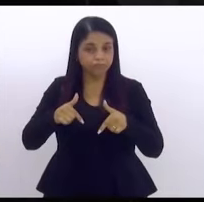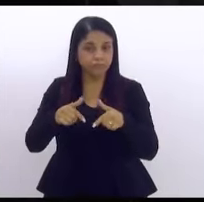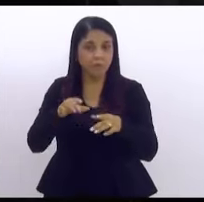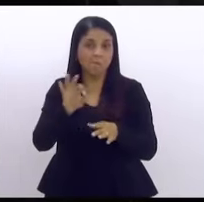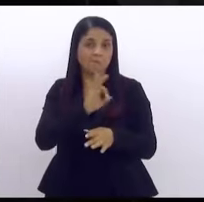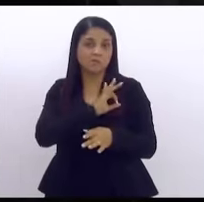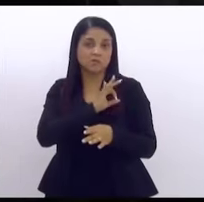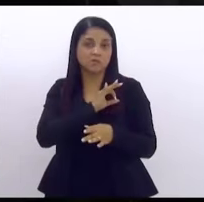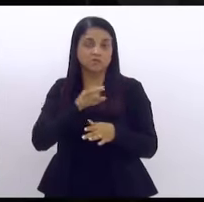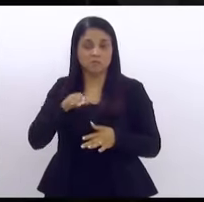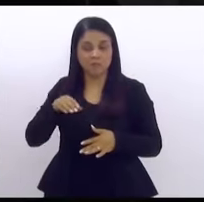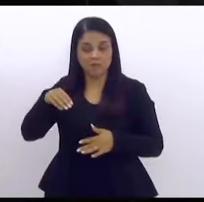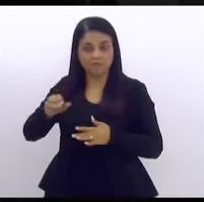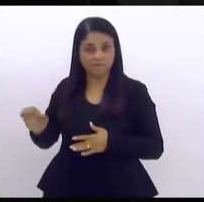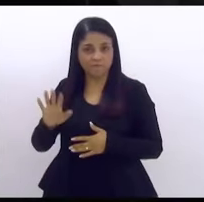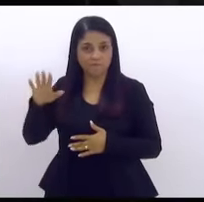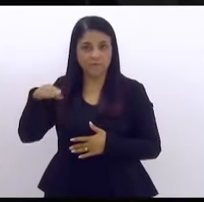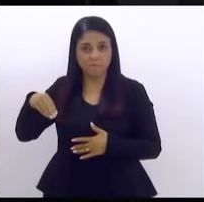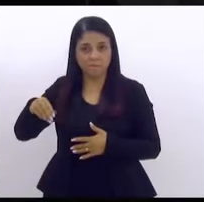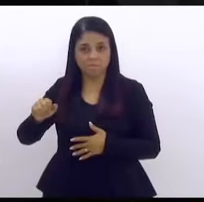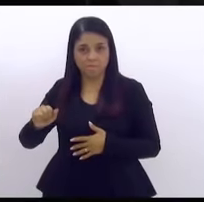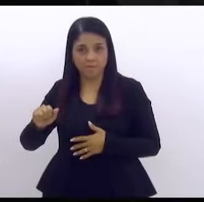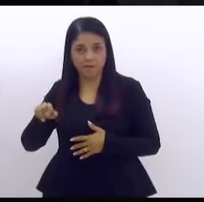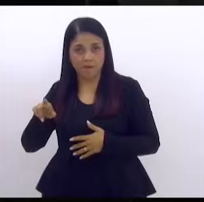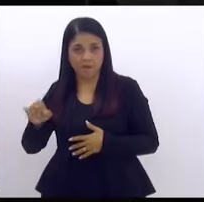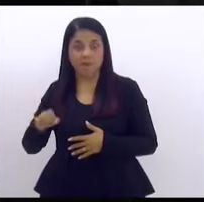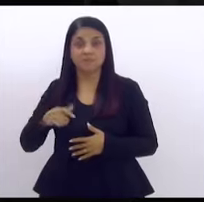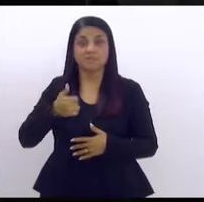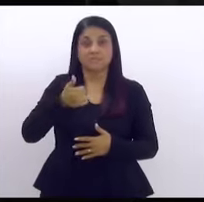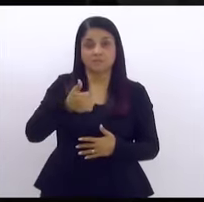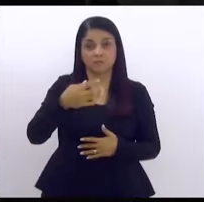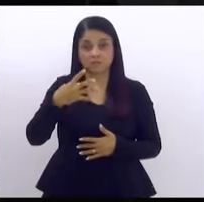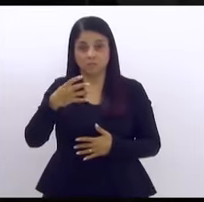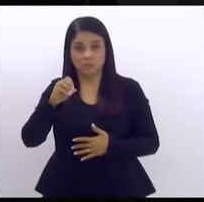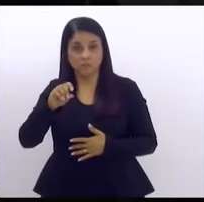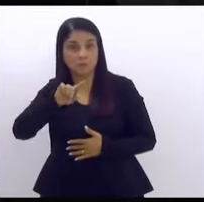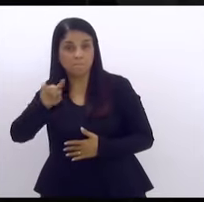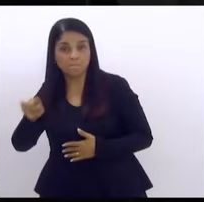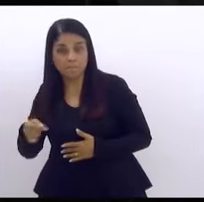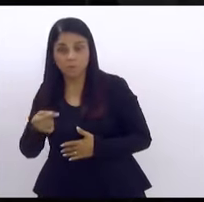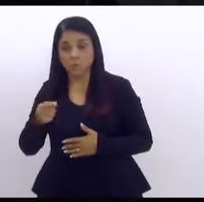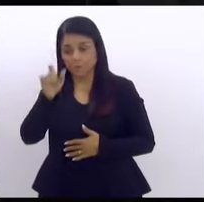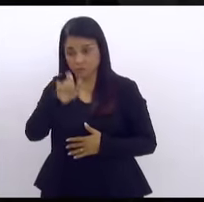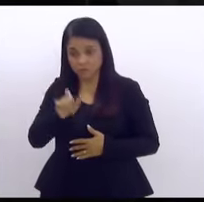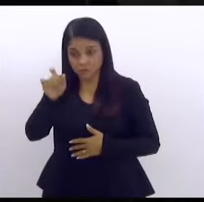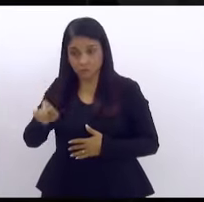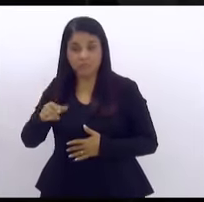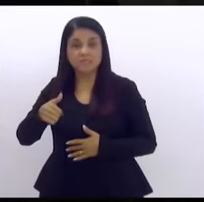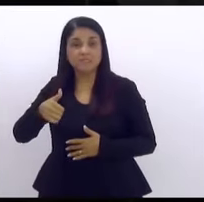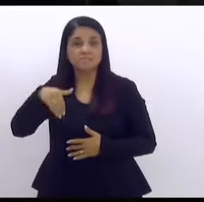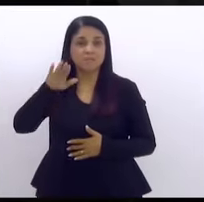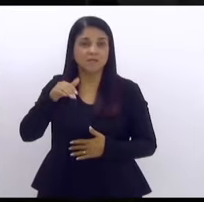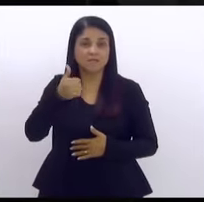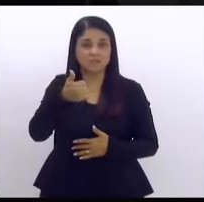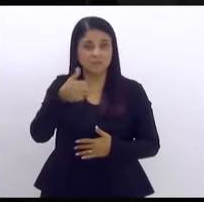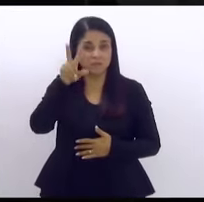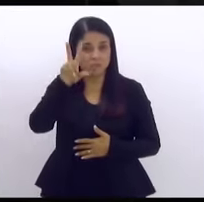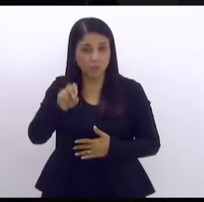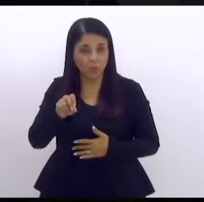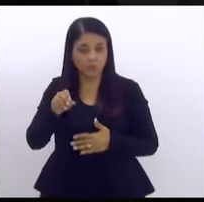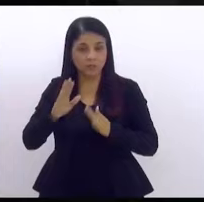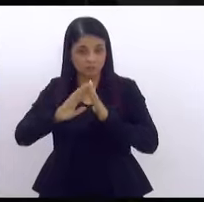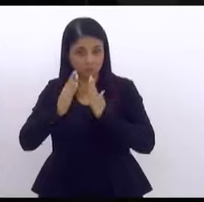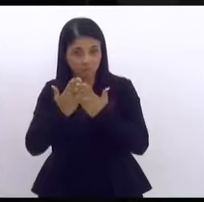na Maré, que são 140 mil habitantes em cerca de 50 escolas, todas essas escolas são